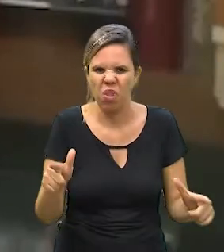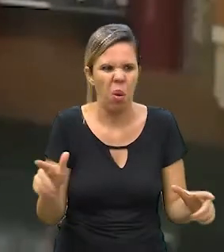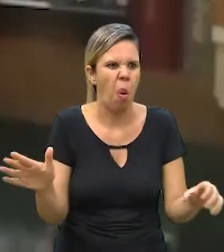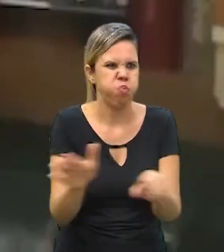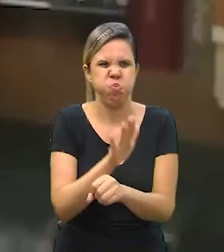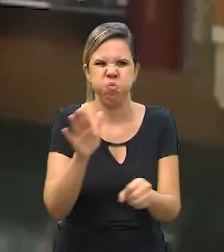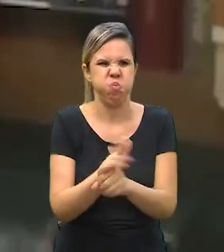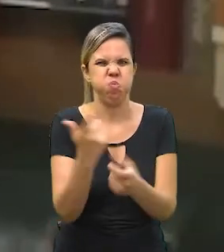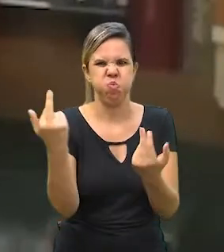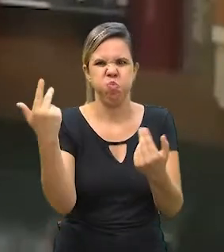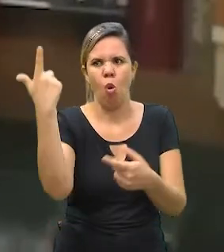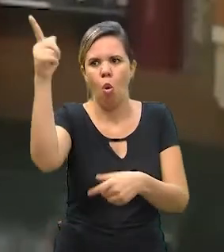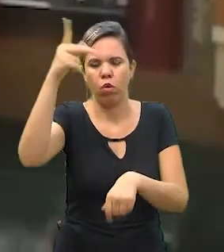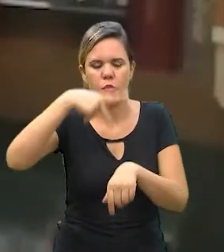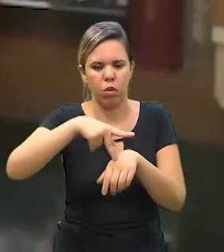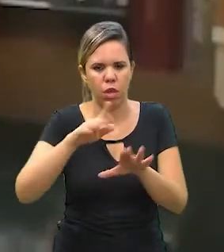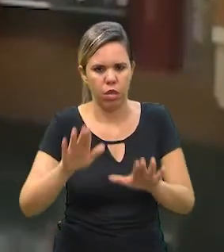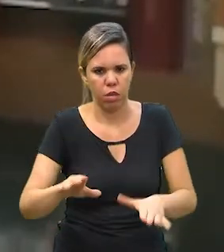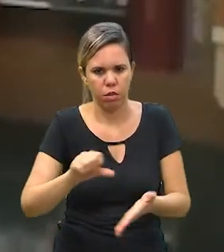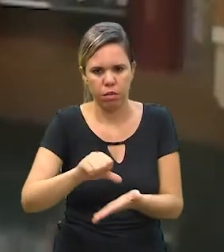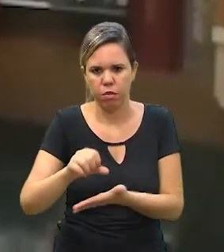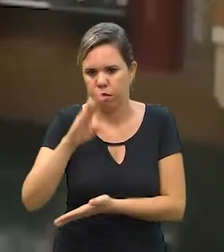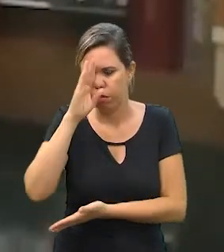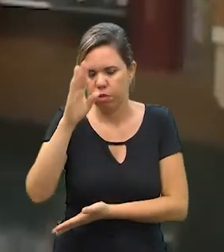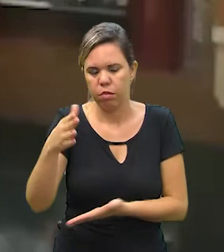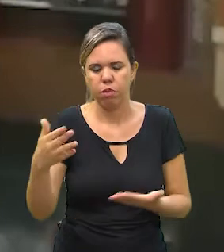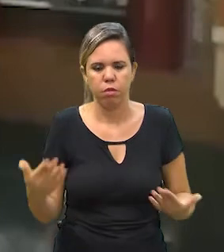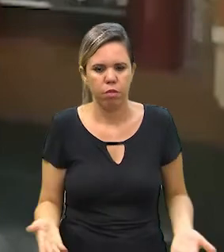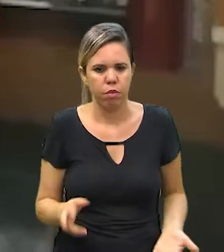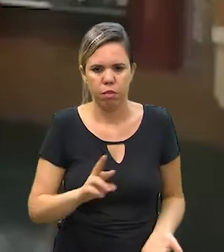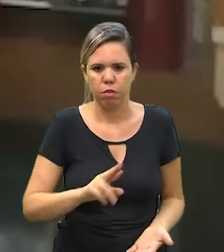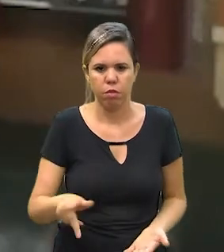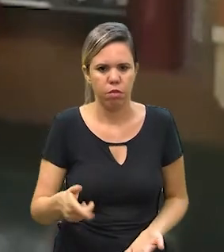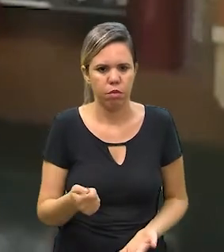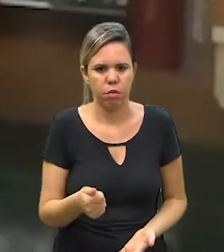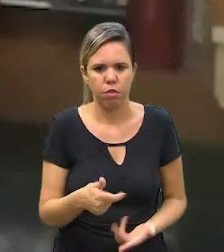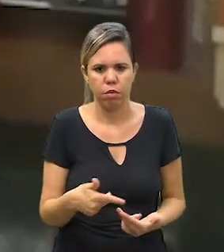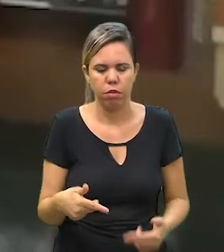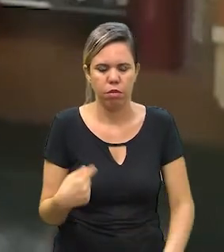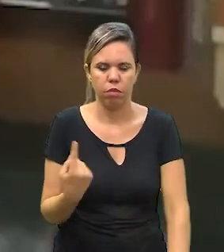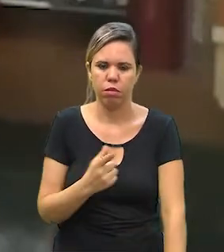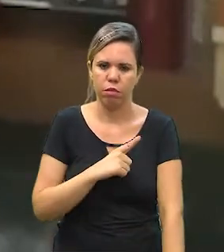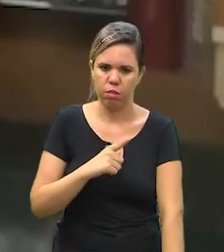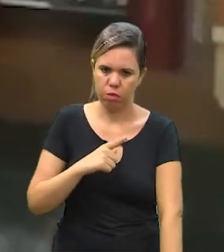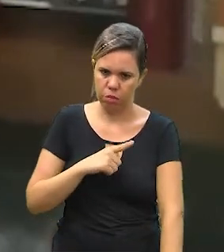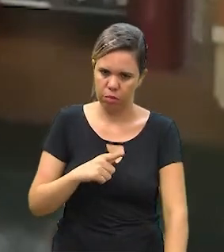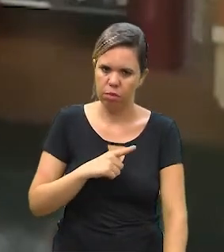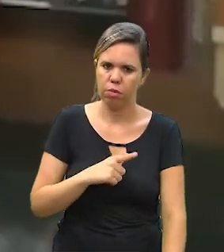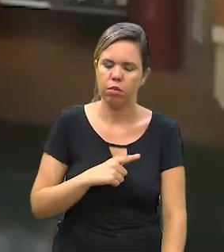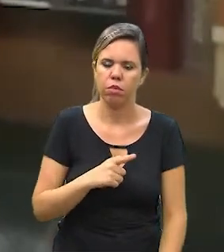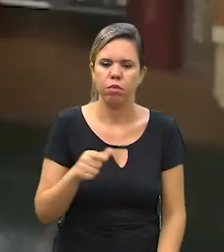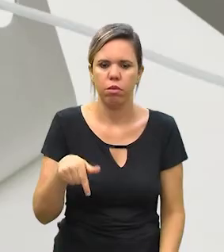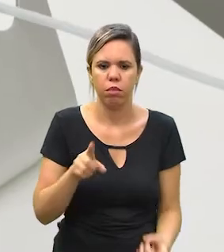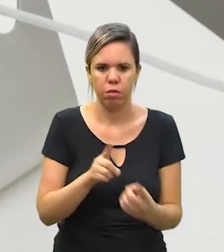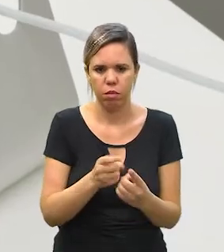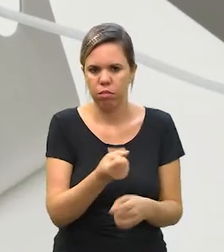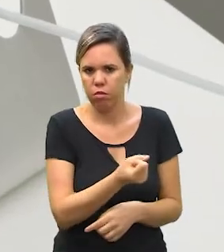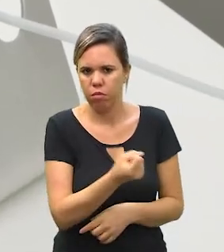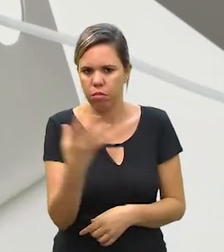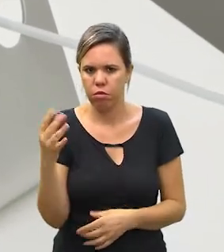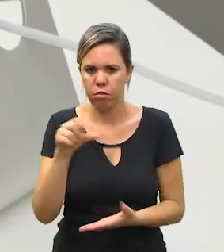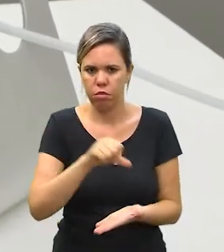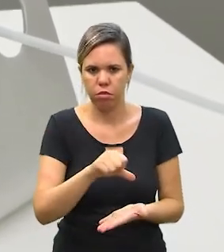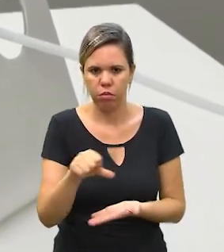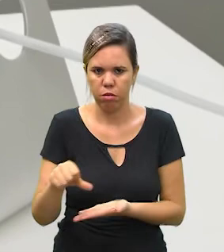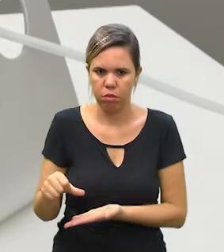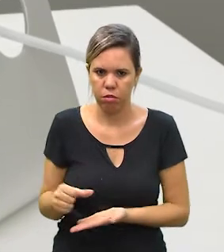né? Em especial a nossa região aqui de Campinas. Então, isso não é pouca coisa, ou seja, nós temos uma malha de atendimento aqui na